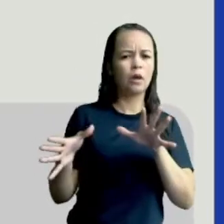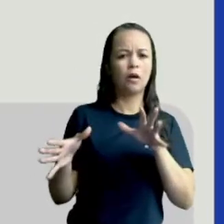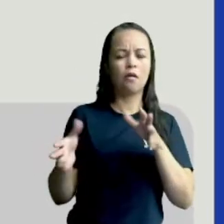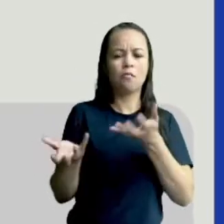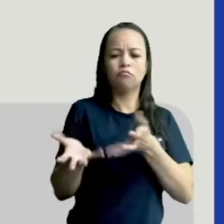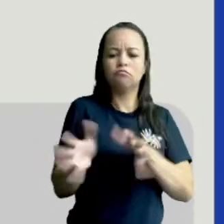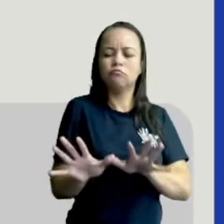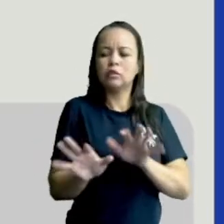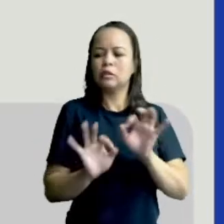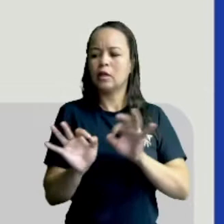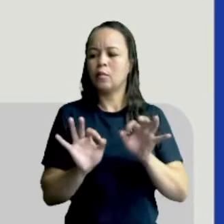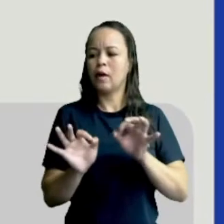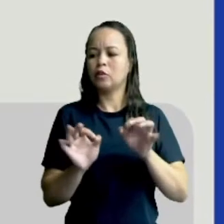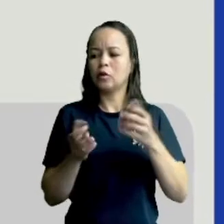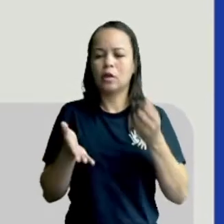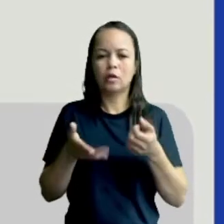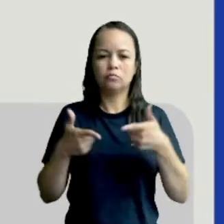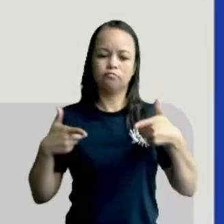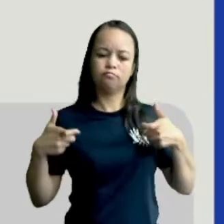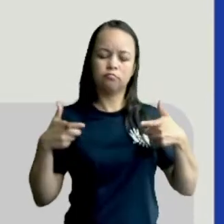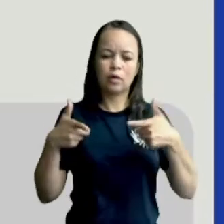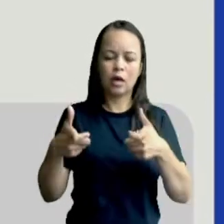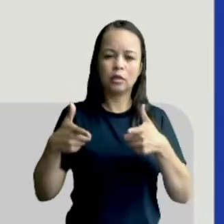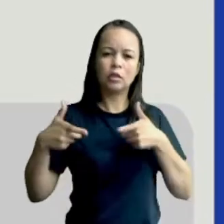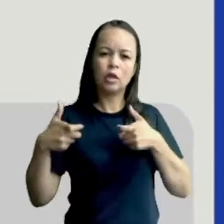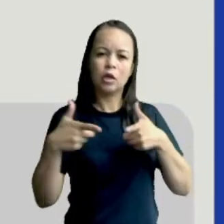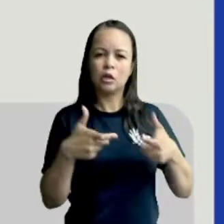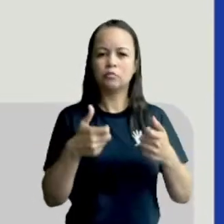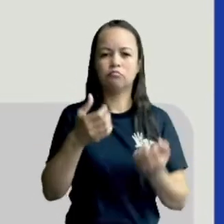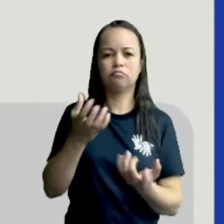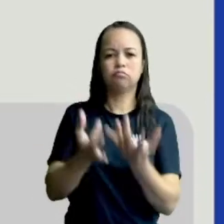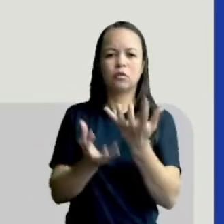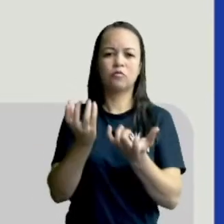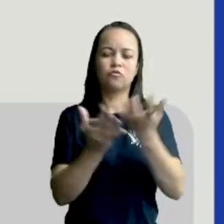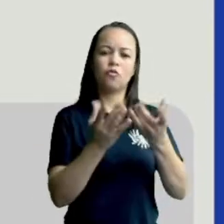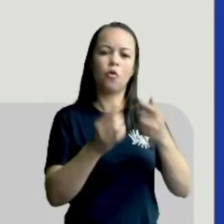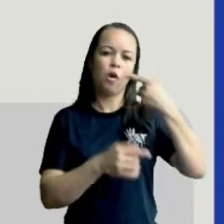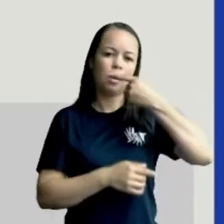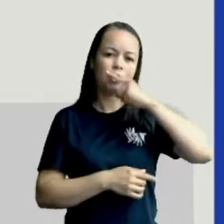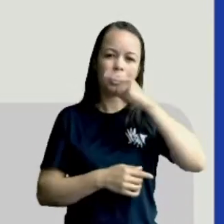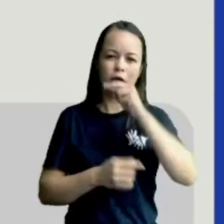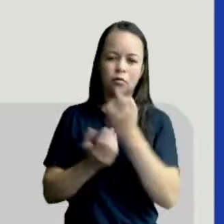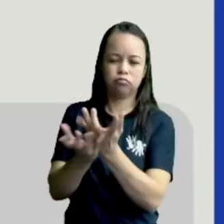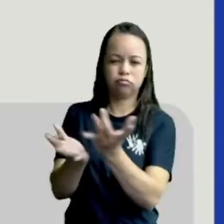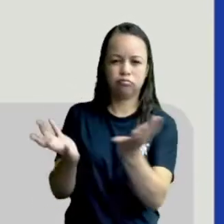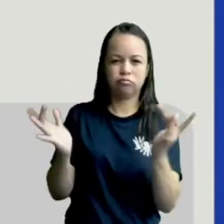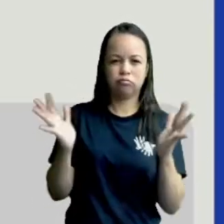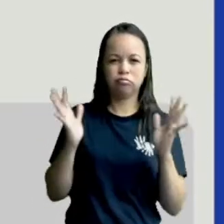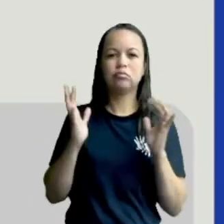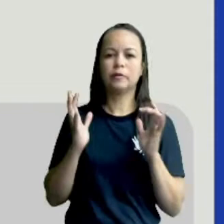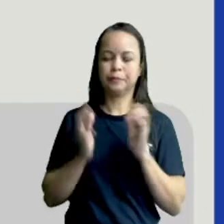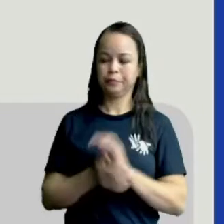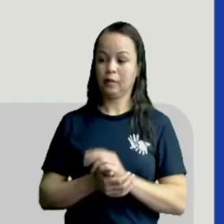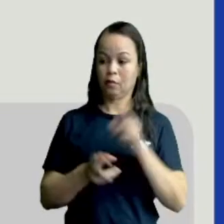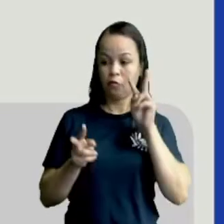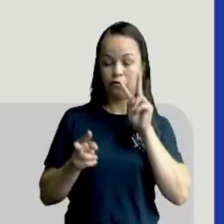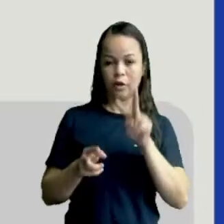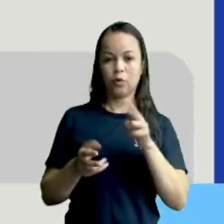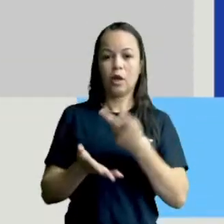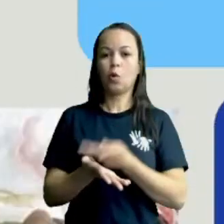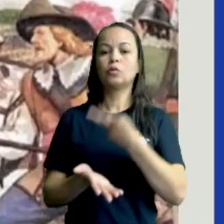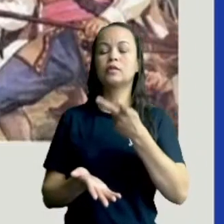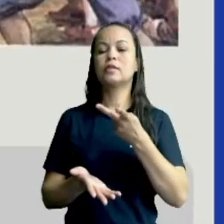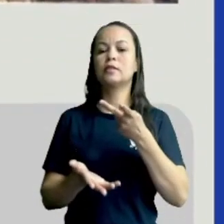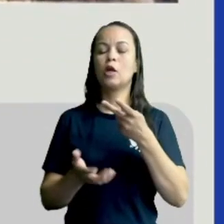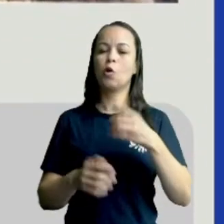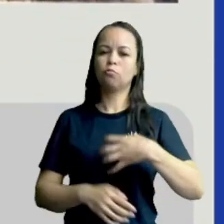pequenos grupos atacando os batavos e queimando os canaviais. Vamos ver o que aconteceu aí para a gente entender